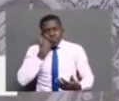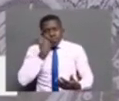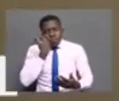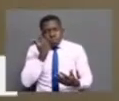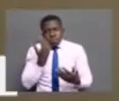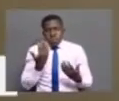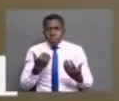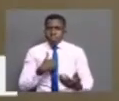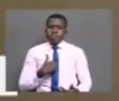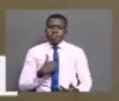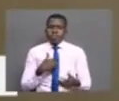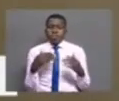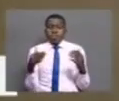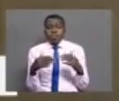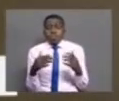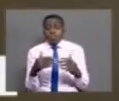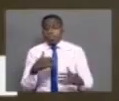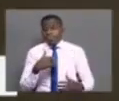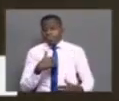o desespero